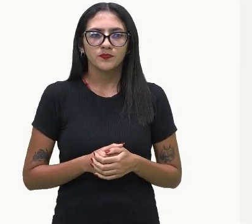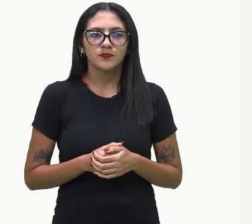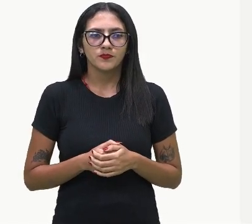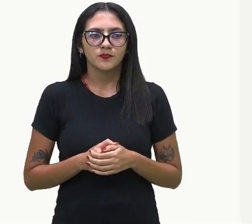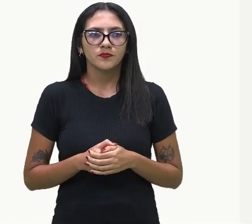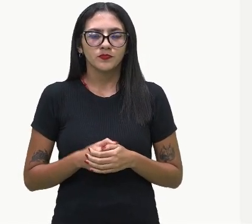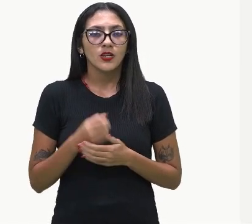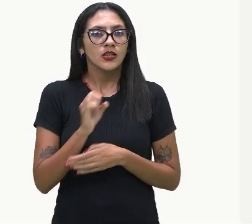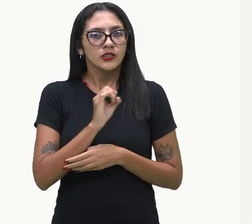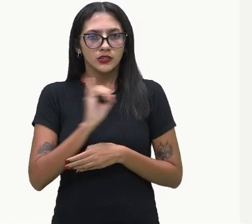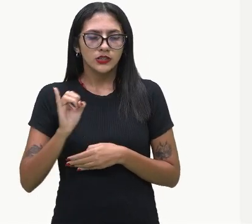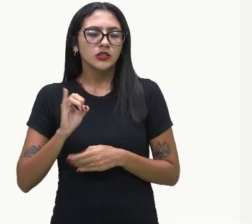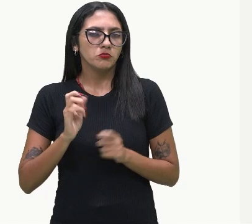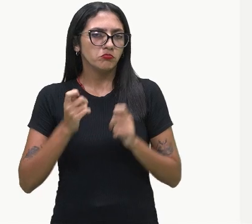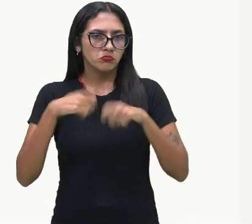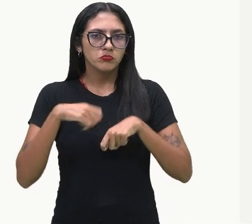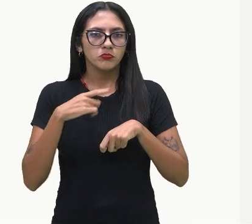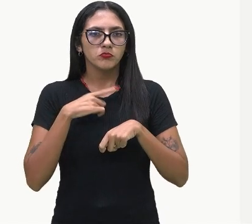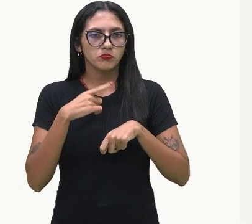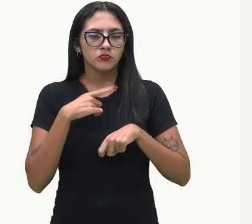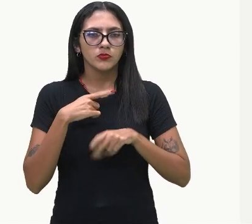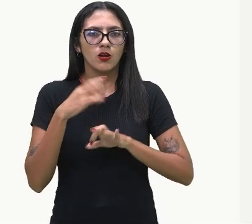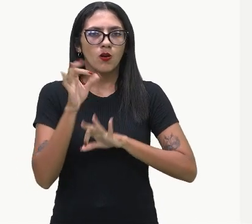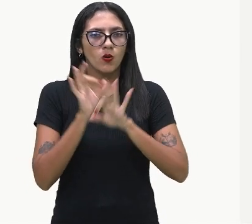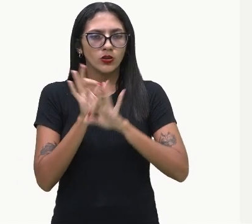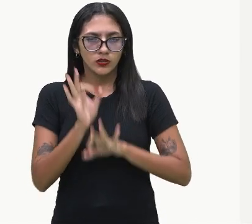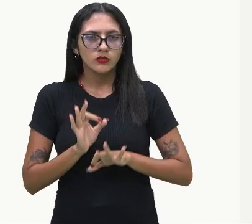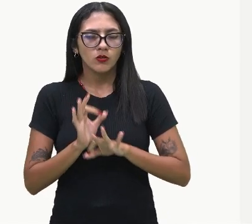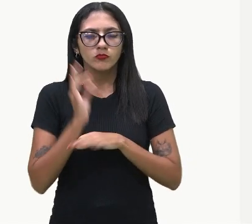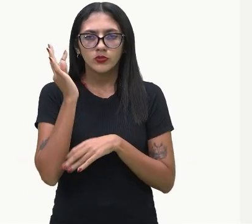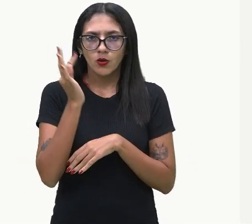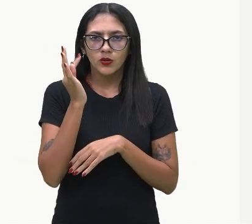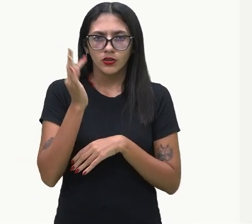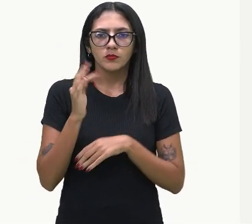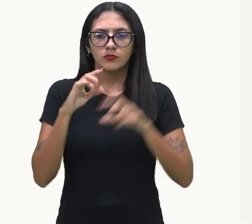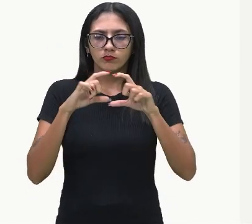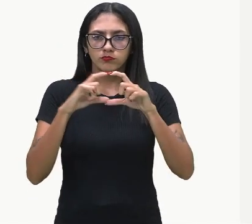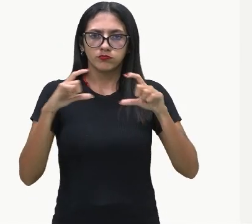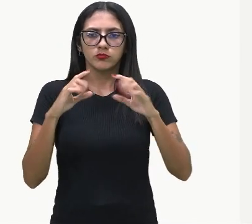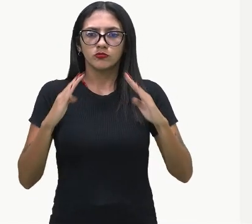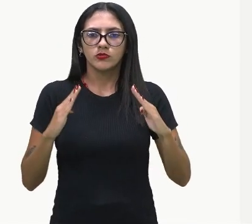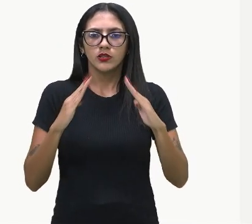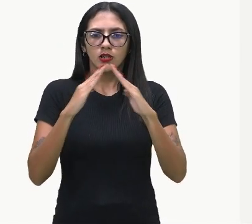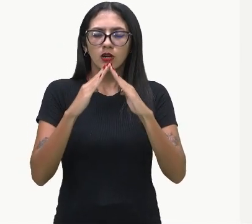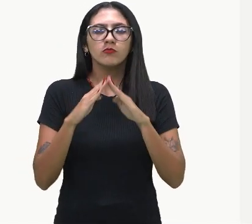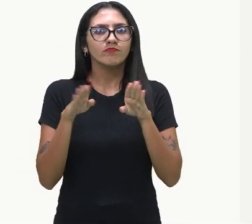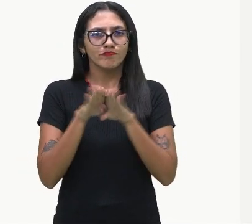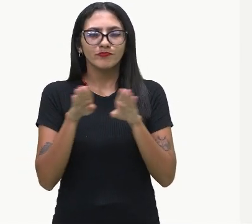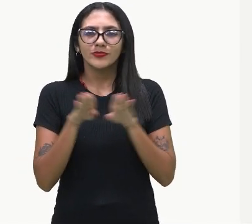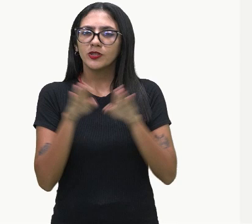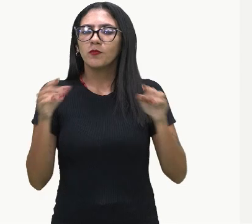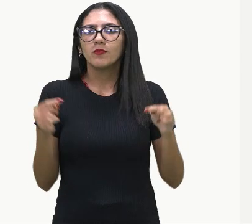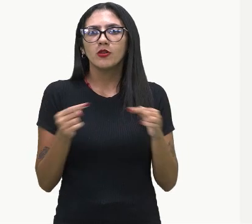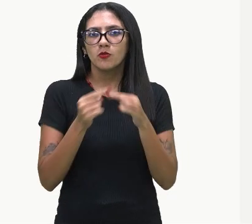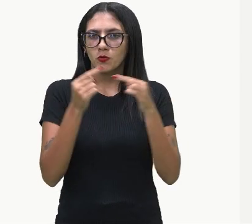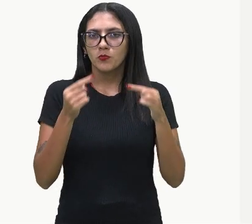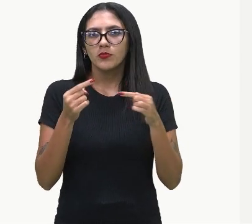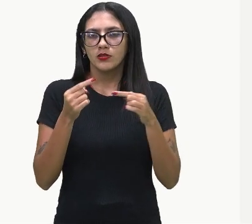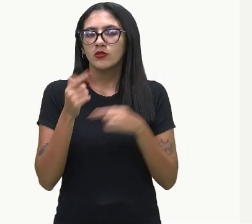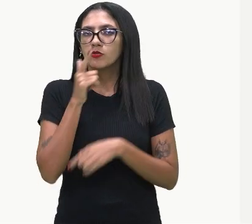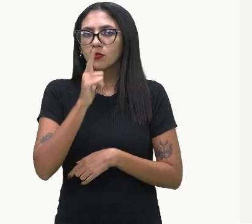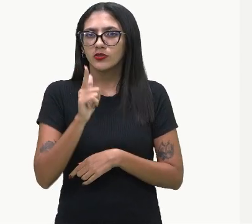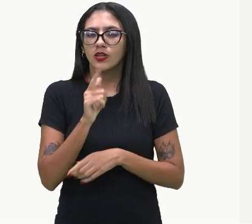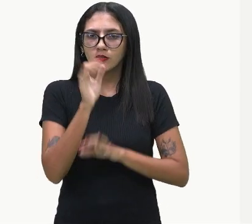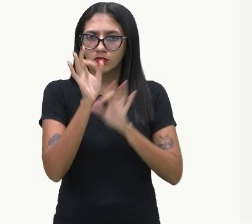quiser aplicar usando o nosso teorema de Tales num triângulo, ele também é válido.